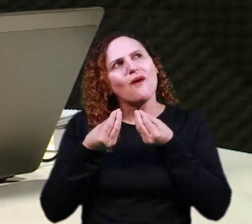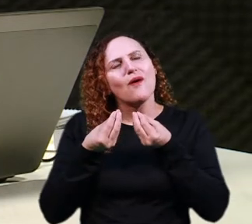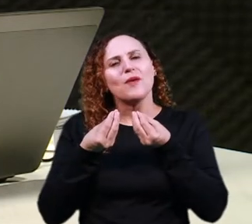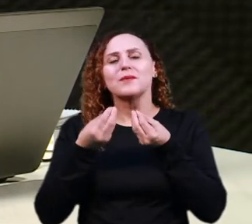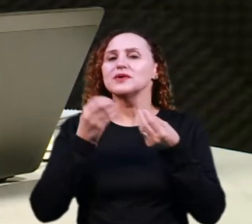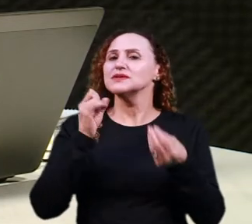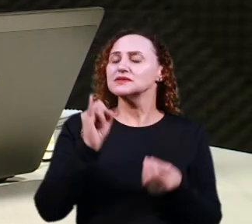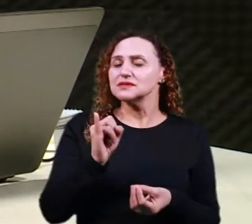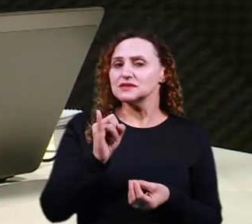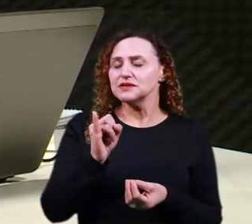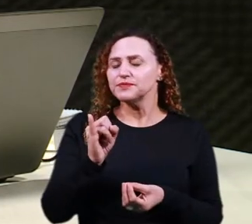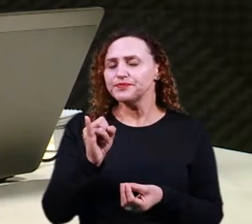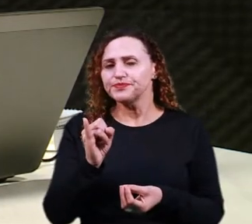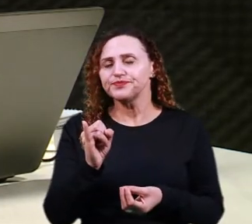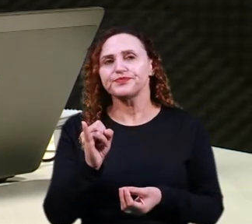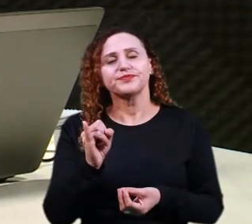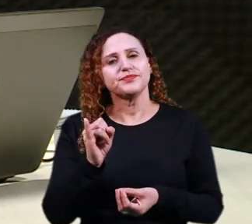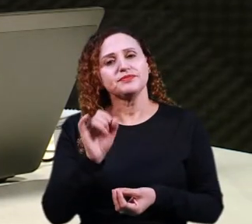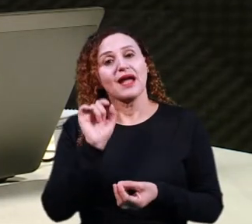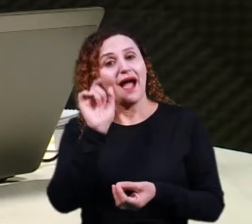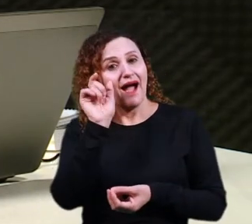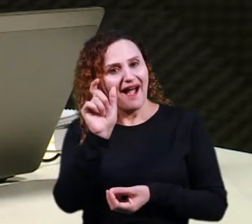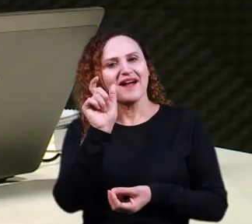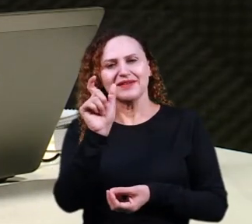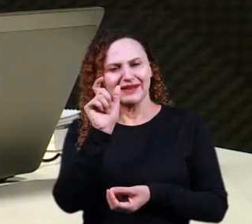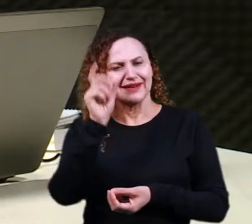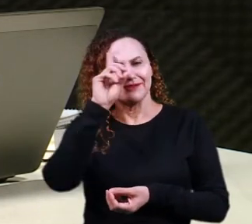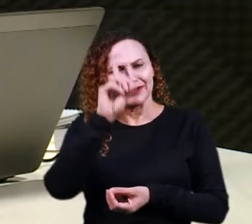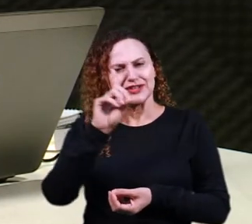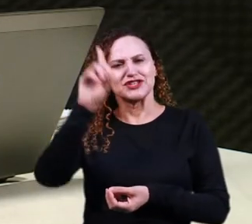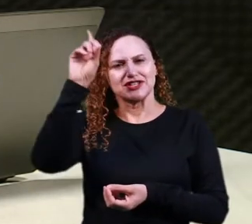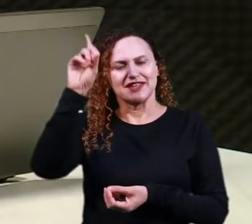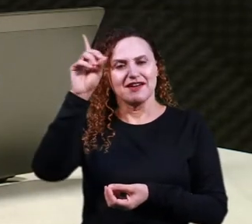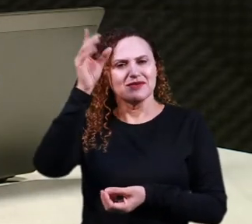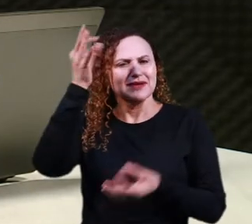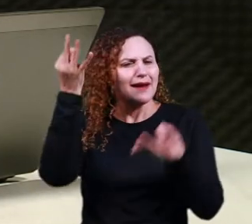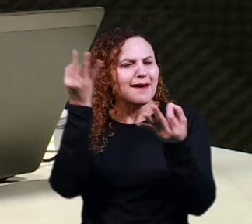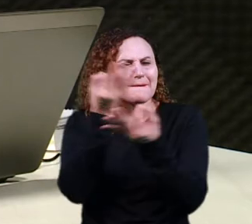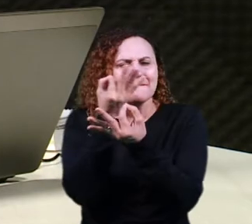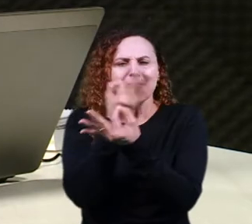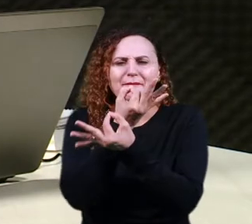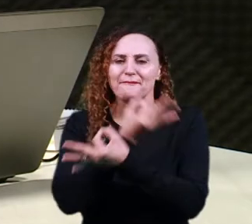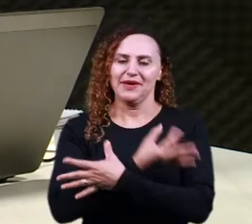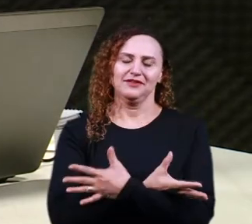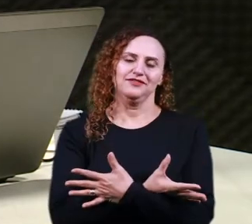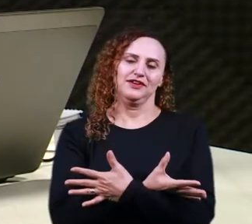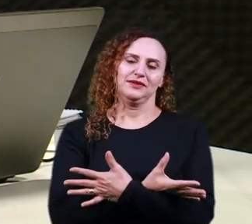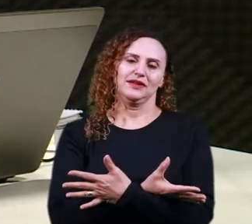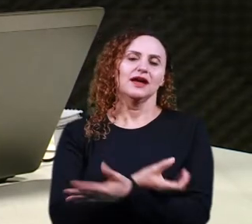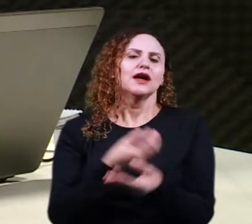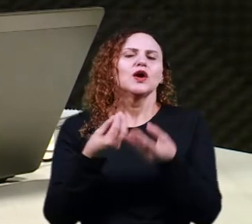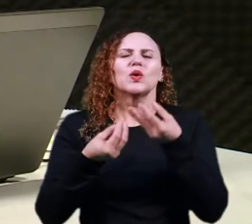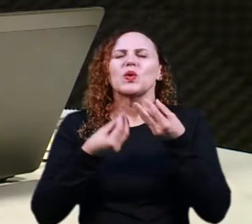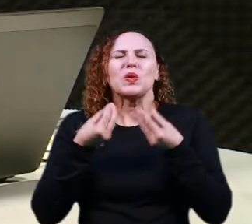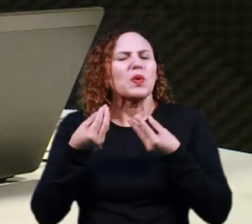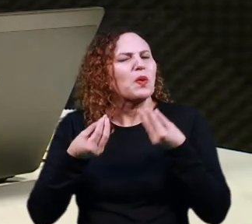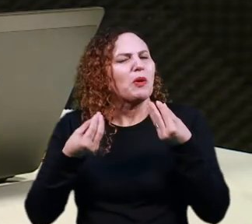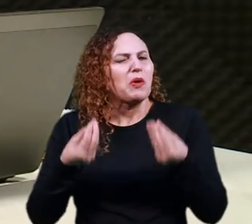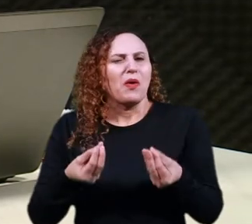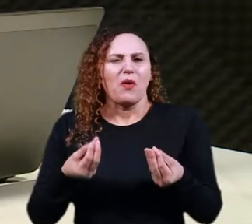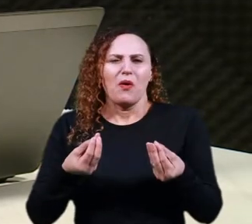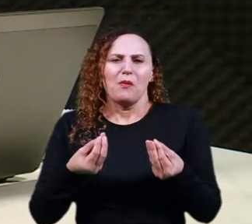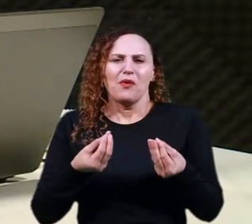acaso é a palavra de Deus é tão perfeita como é que ela não